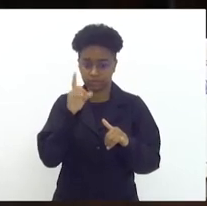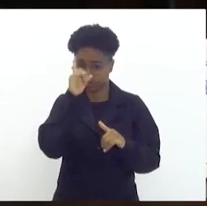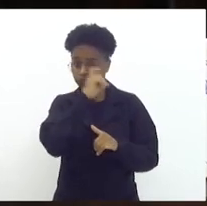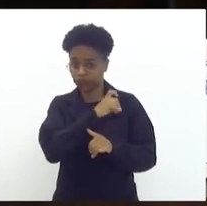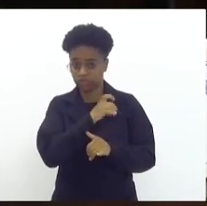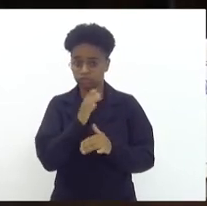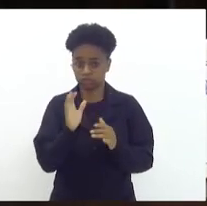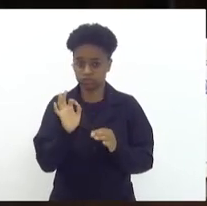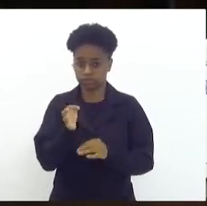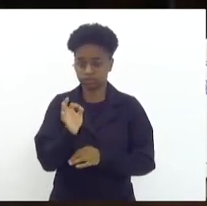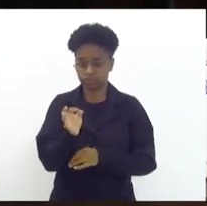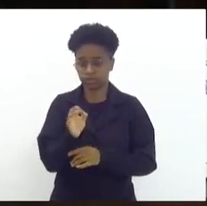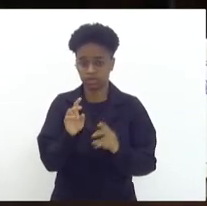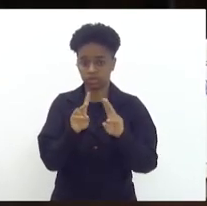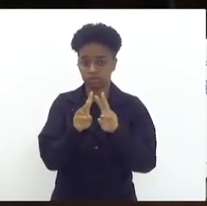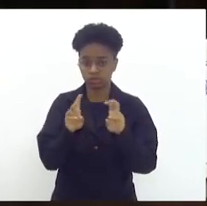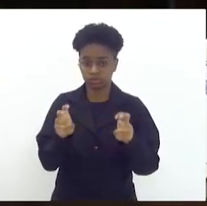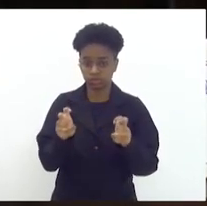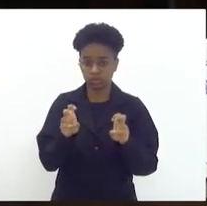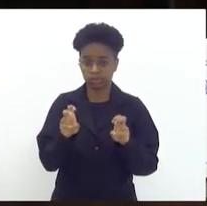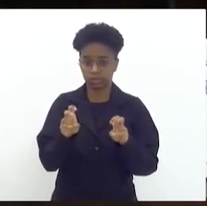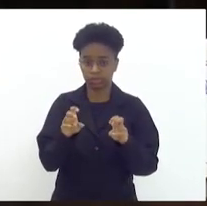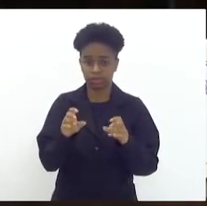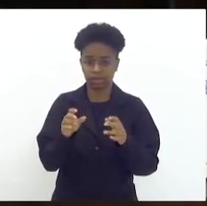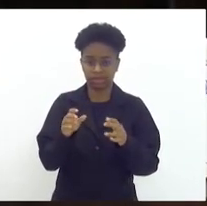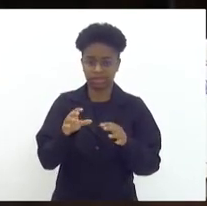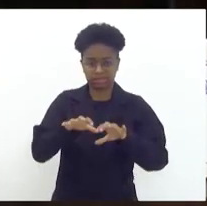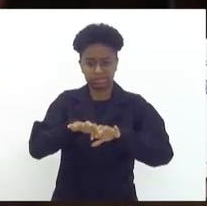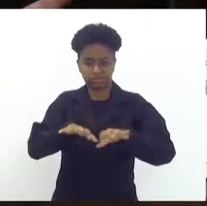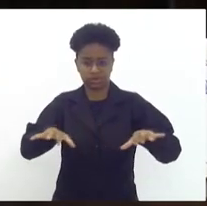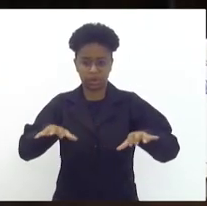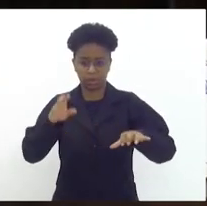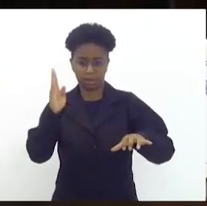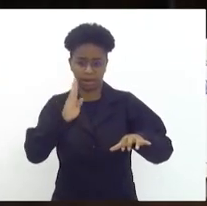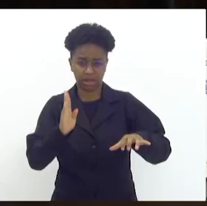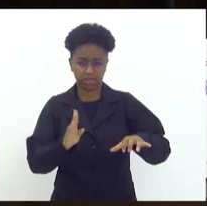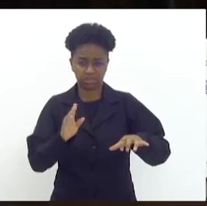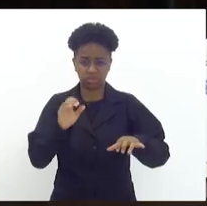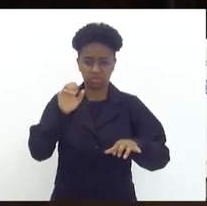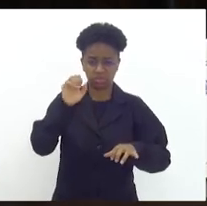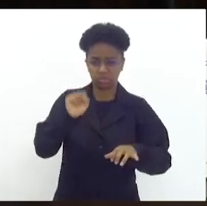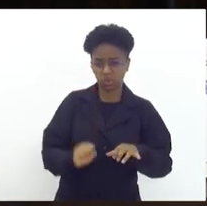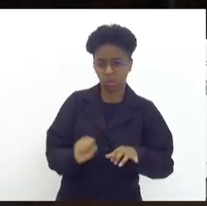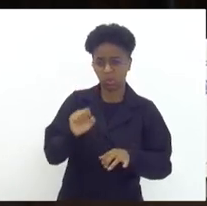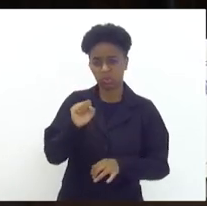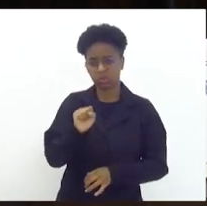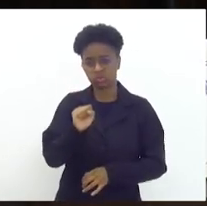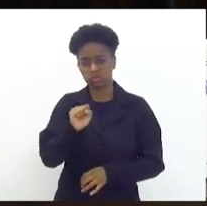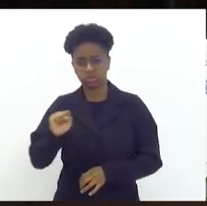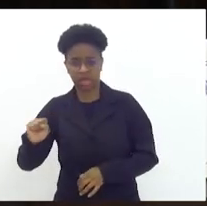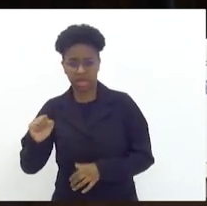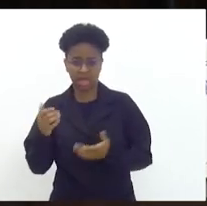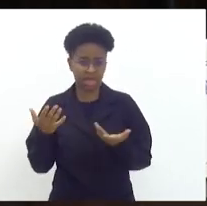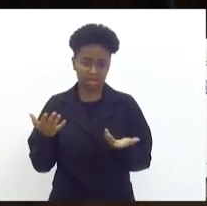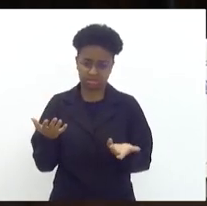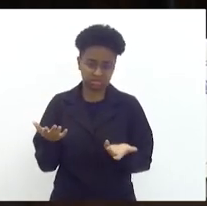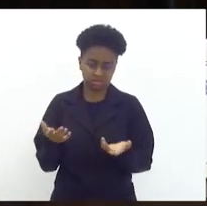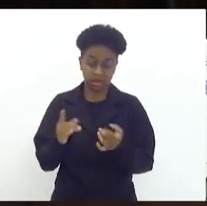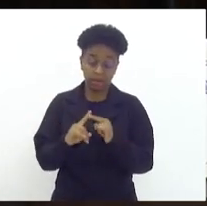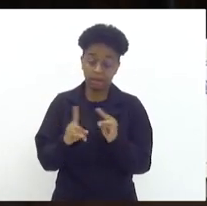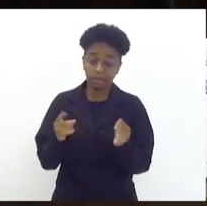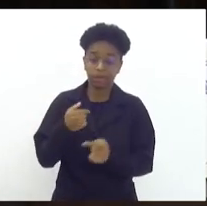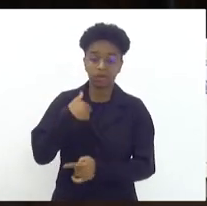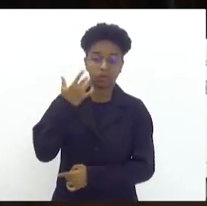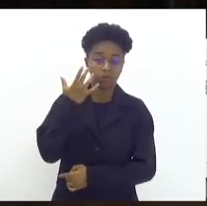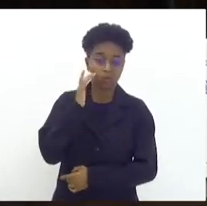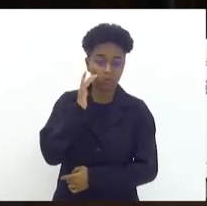né sobre a questão da divisão do país né que a gente tem que ser o Sudeste enfim mas eu acho que